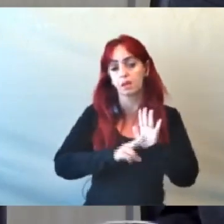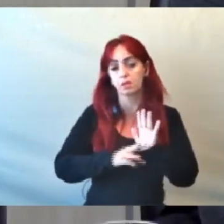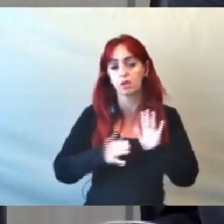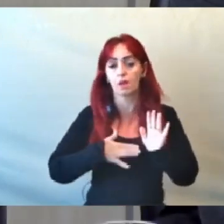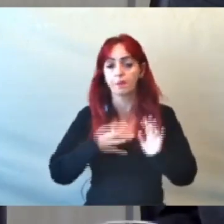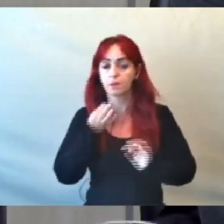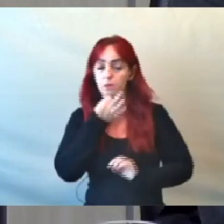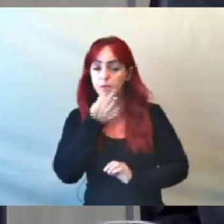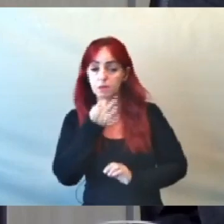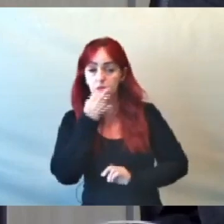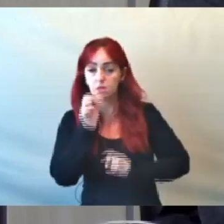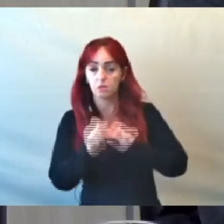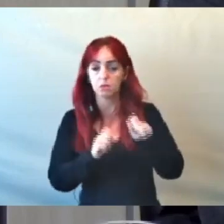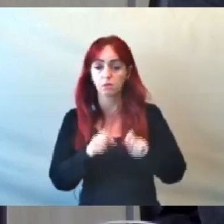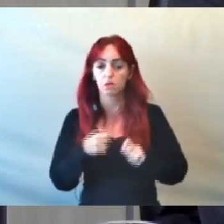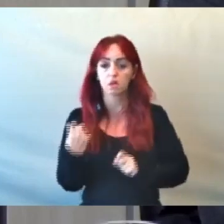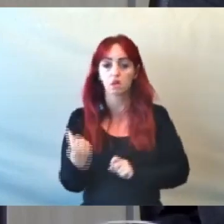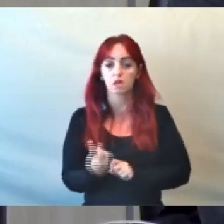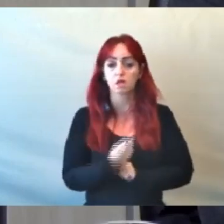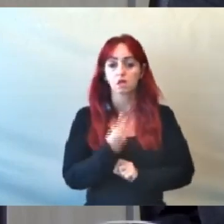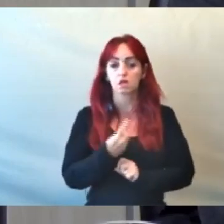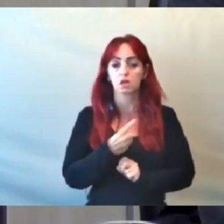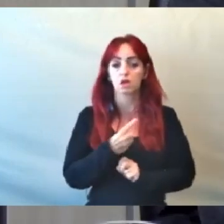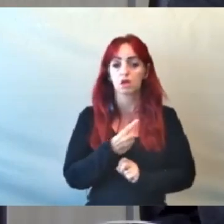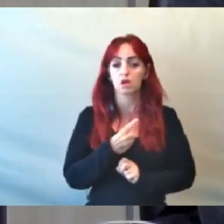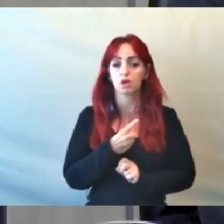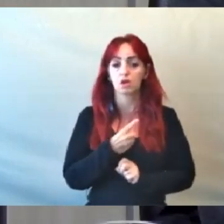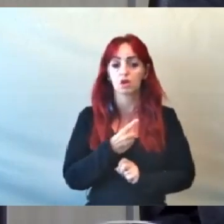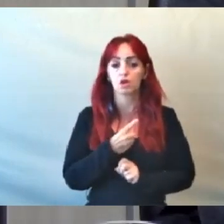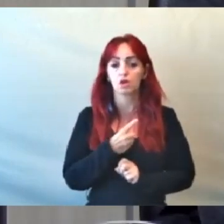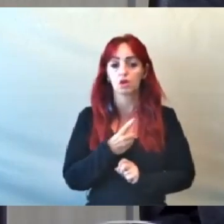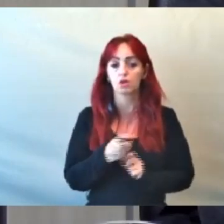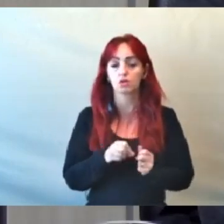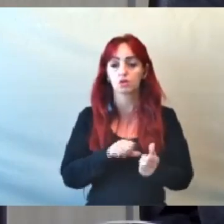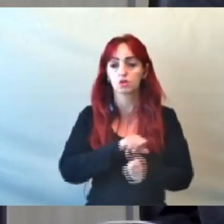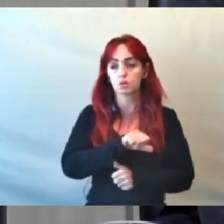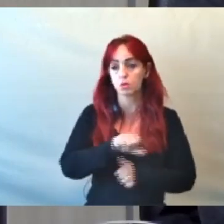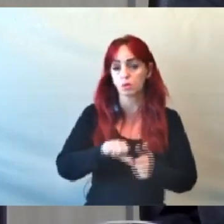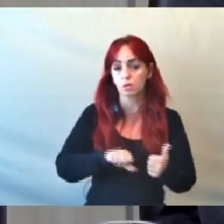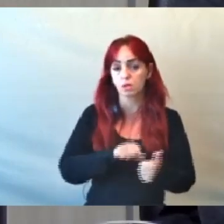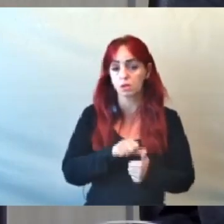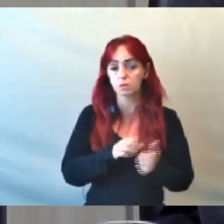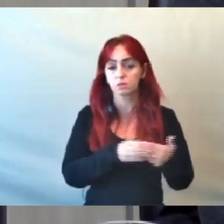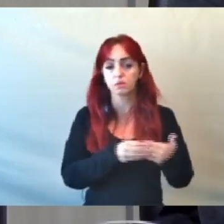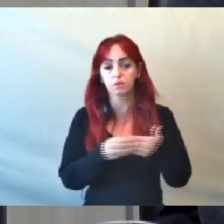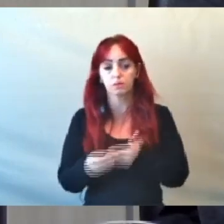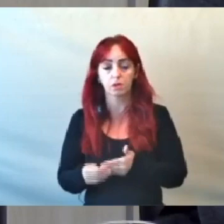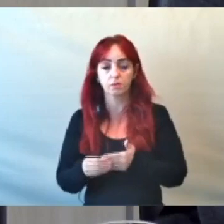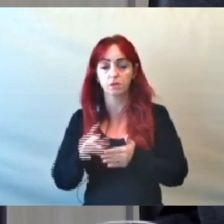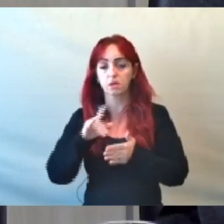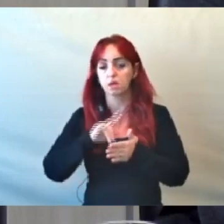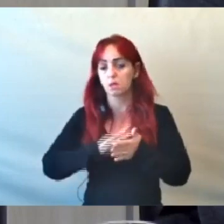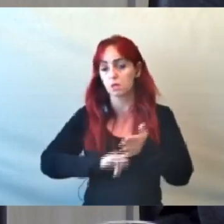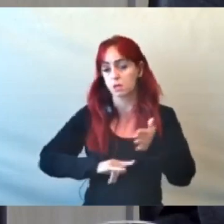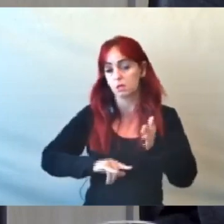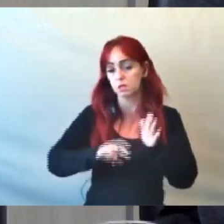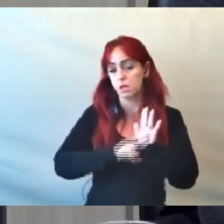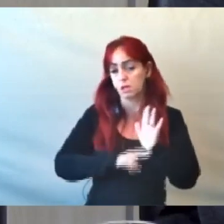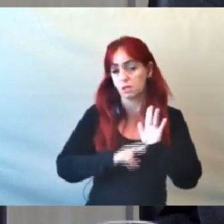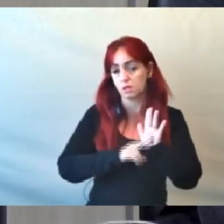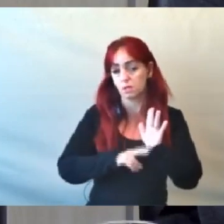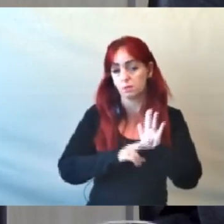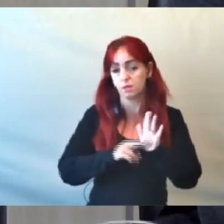façamos o envio, vamos baixar em diligência e enviar esse requerimento para a Procuradoria dessa Casa, para